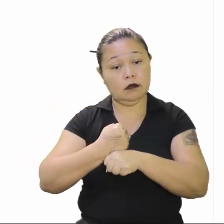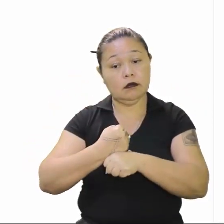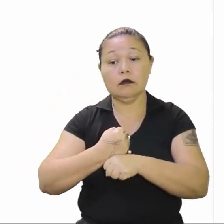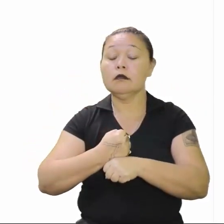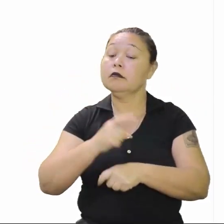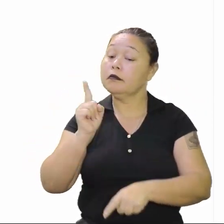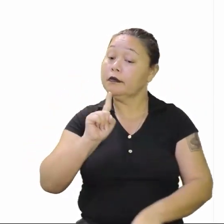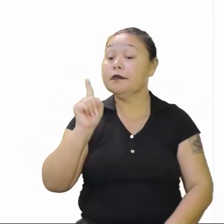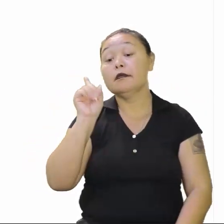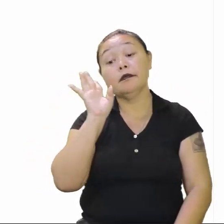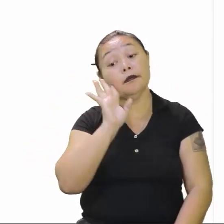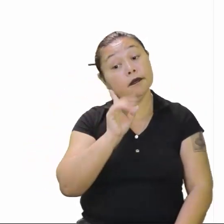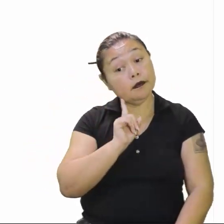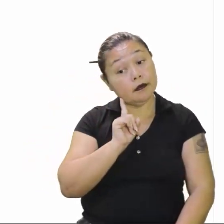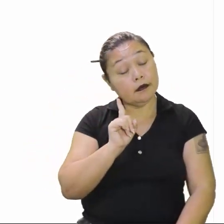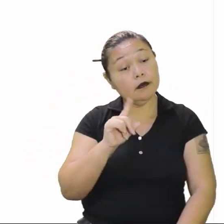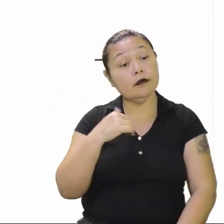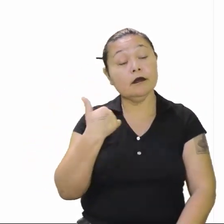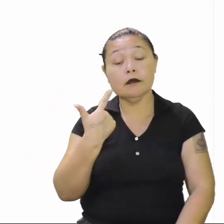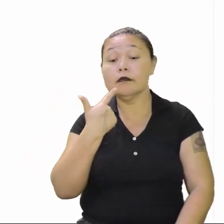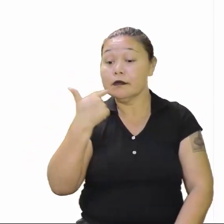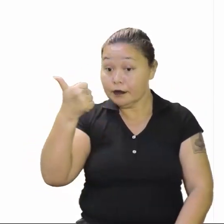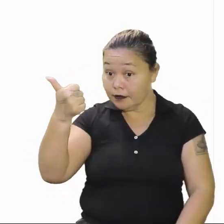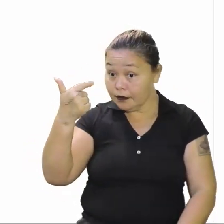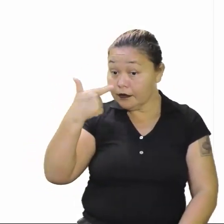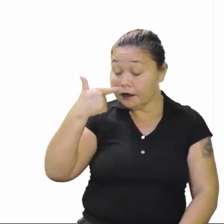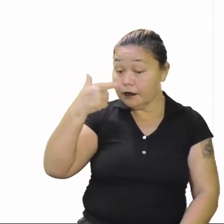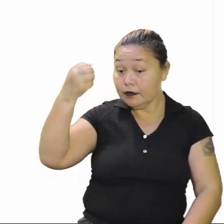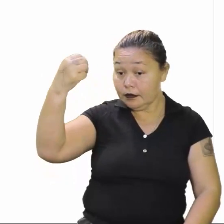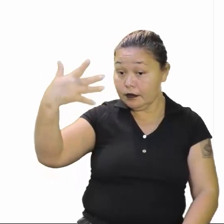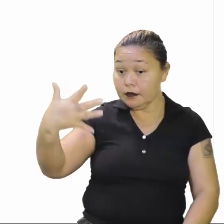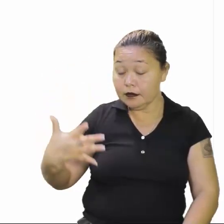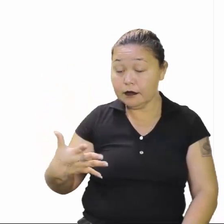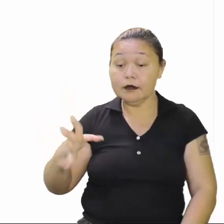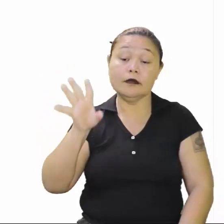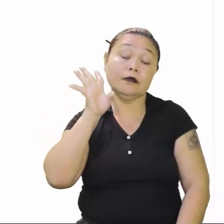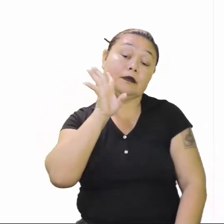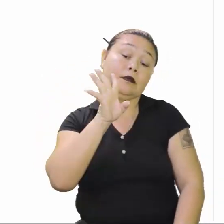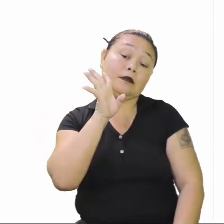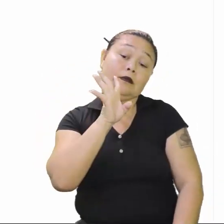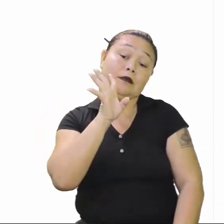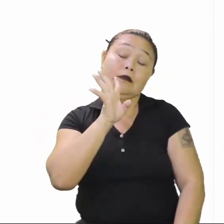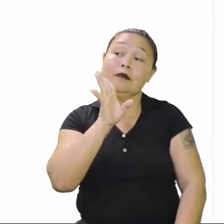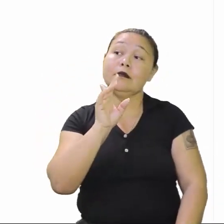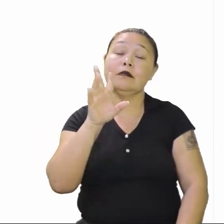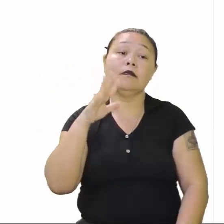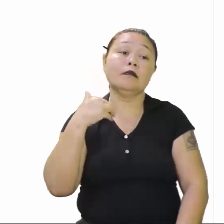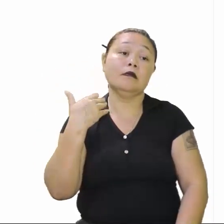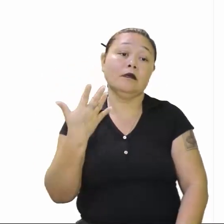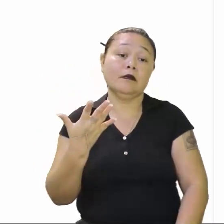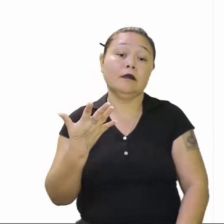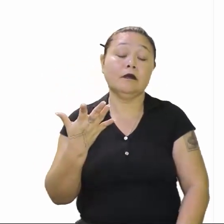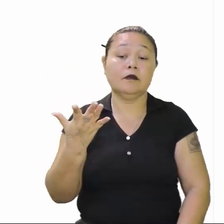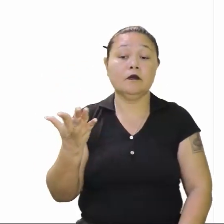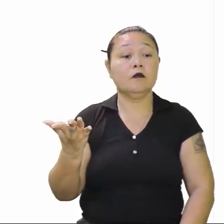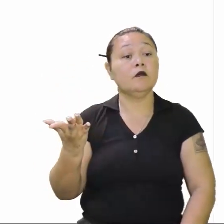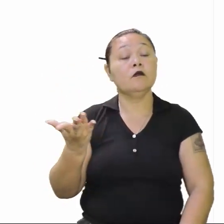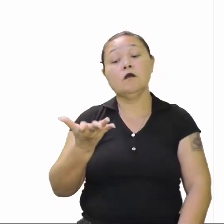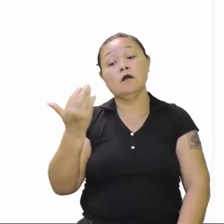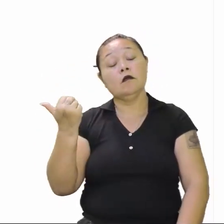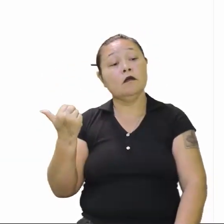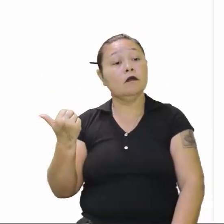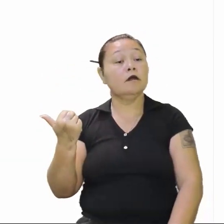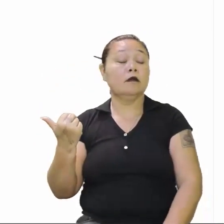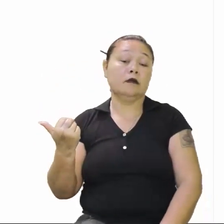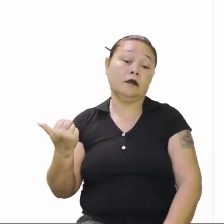legal. Valeu a pena, então, o comentário, meu caro aluno? Que bacana! Então, diante disso, vamos